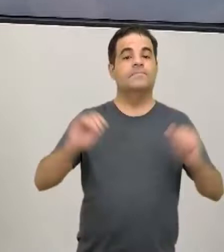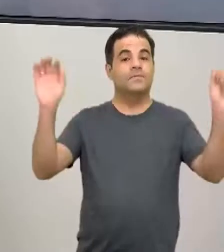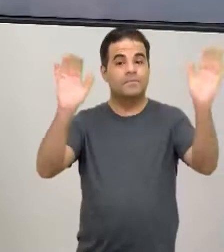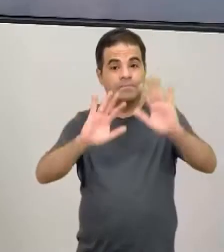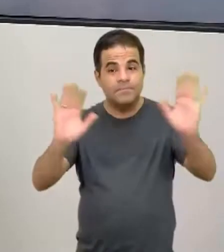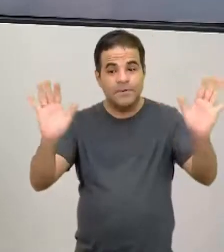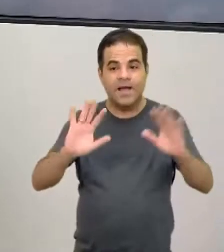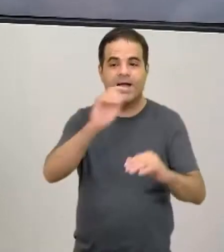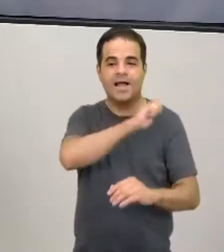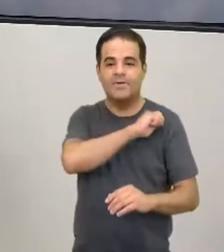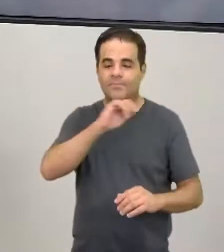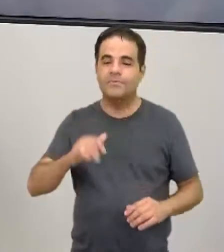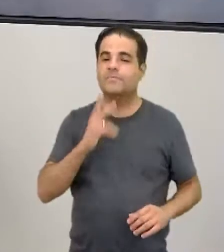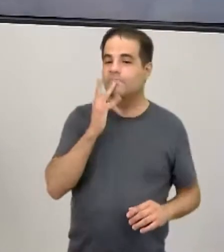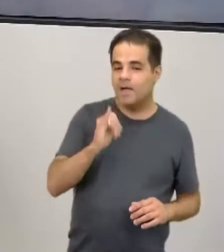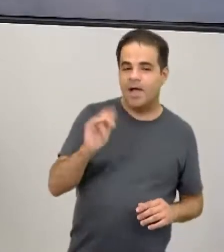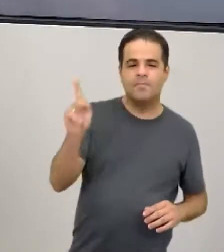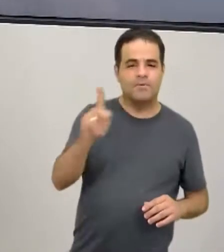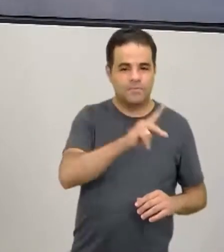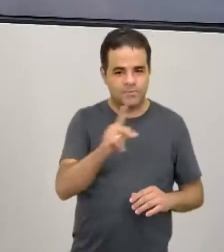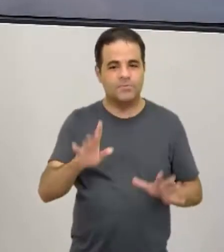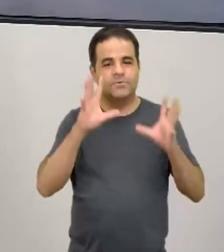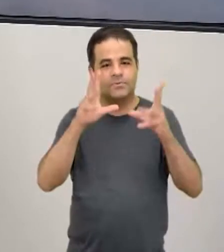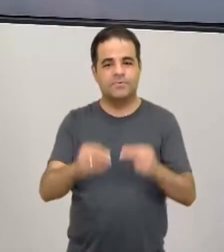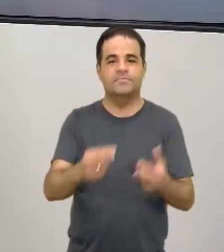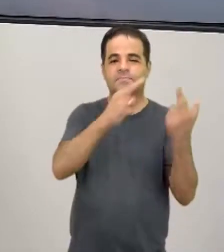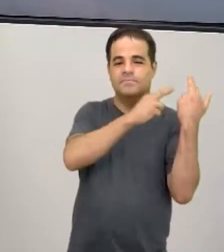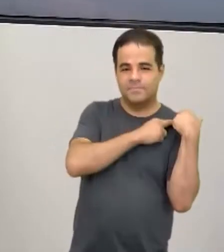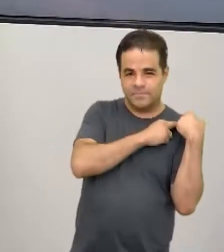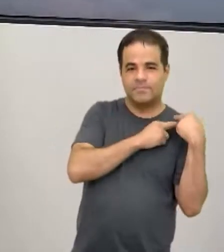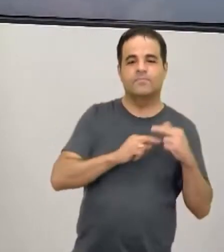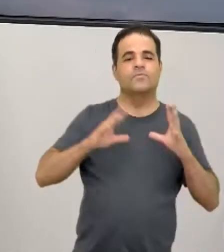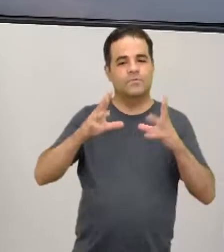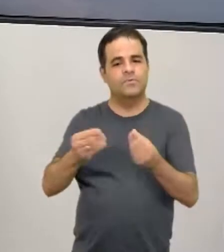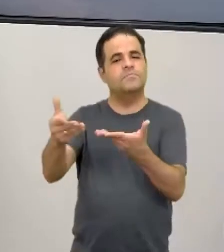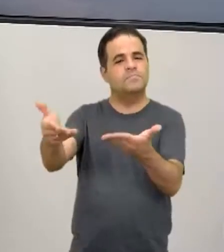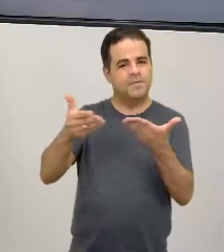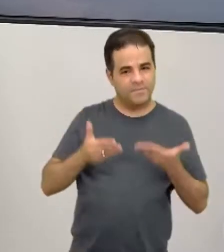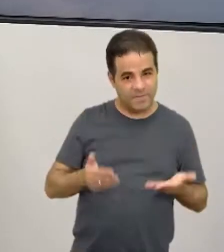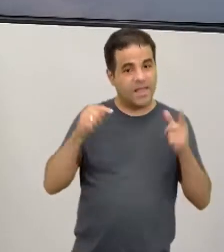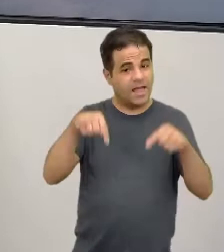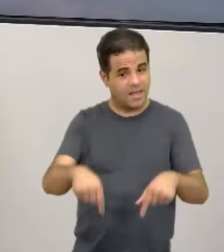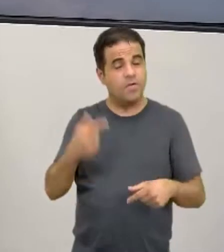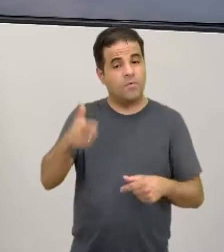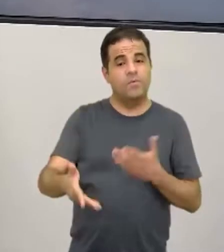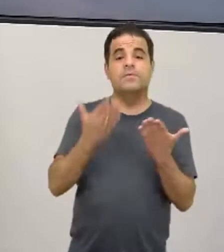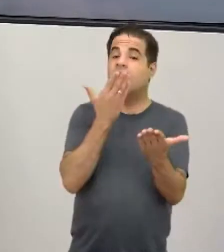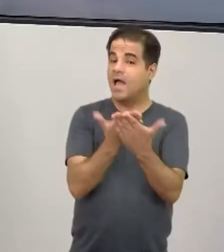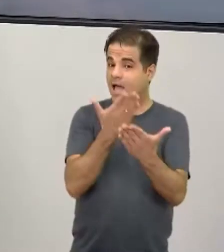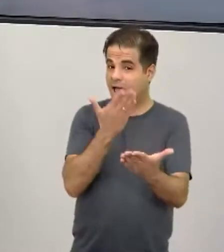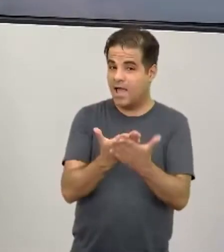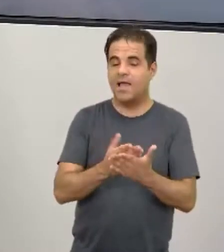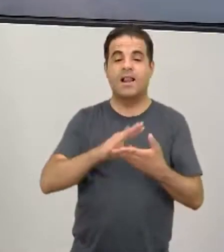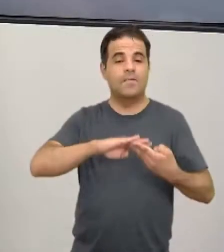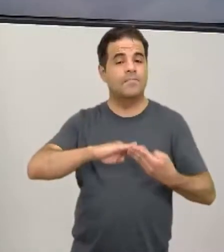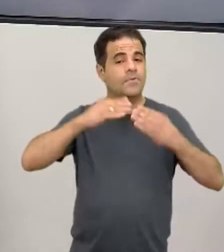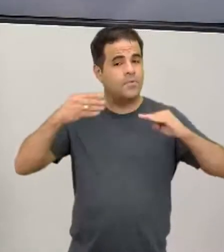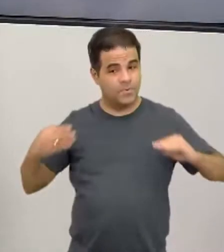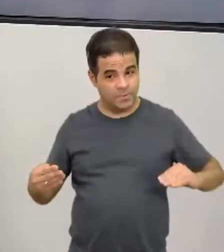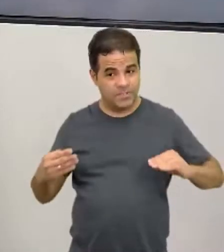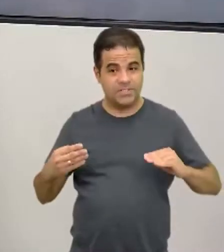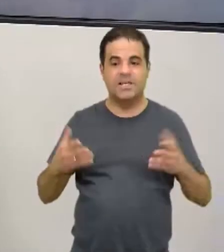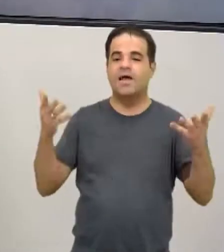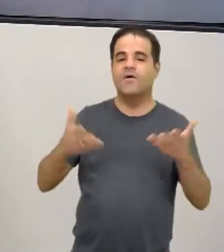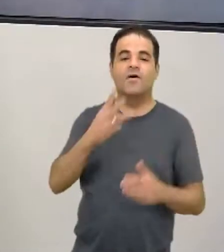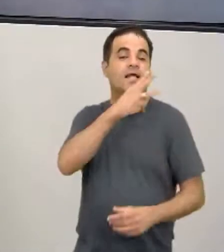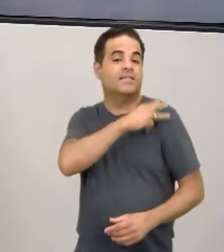Olá, alunos, pais, professores, responsáveis, sejam todos muito bem-vindos a mais uma aula de Biologia, agora